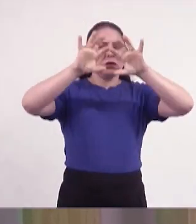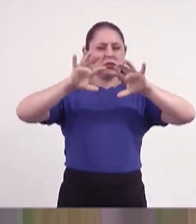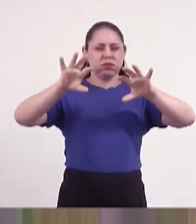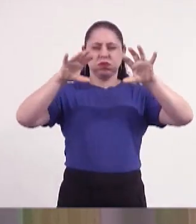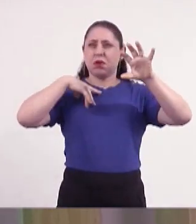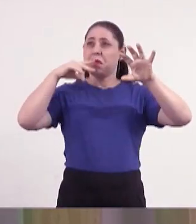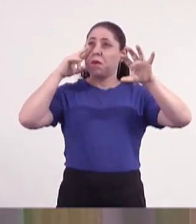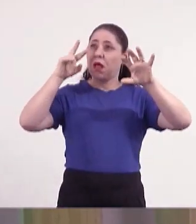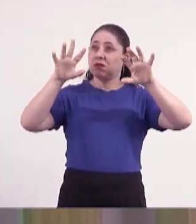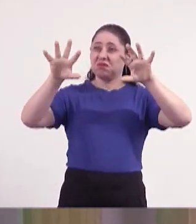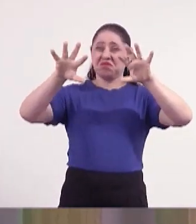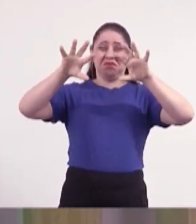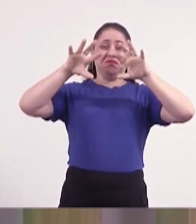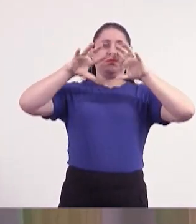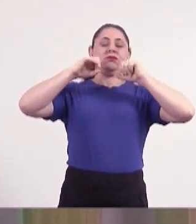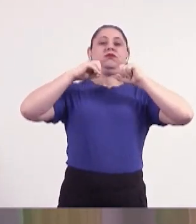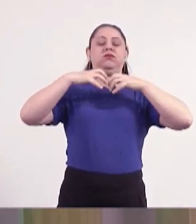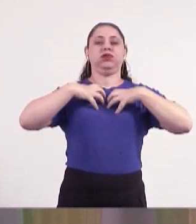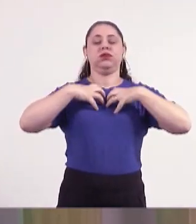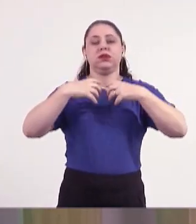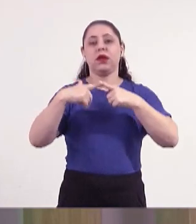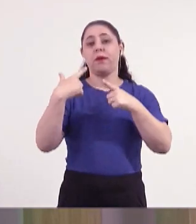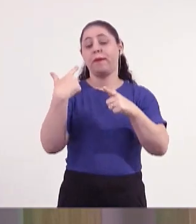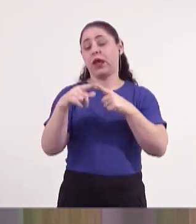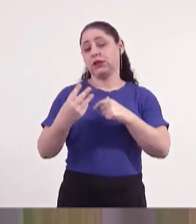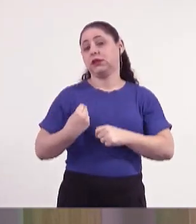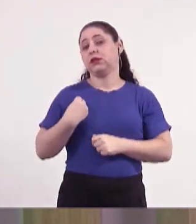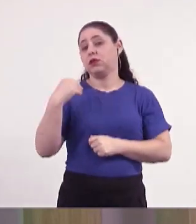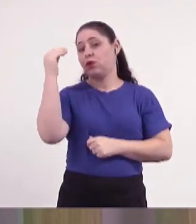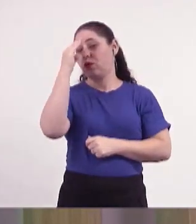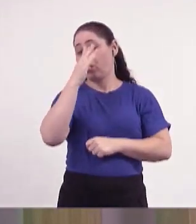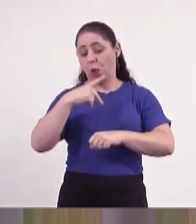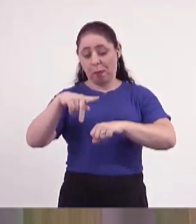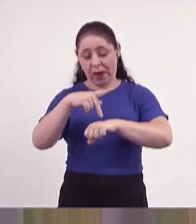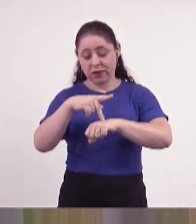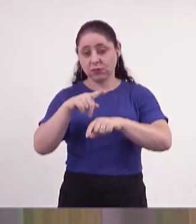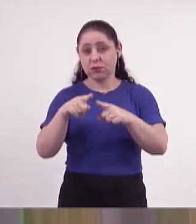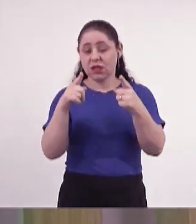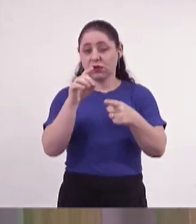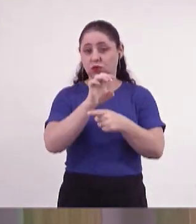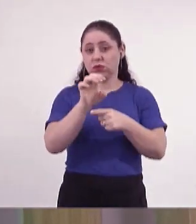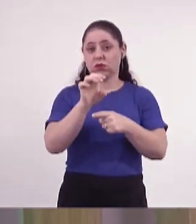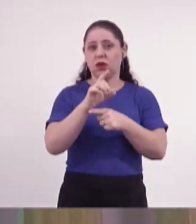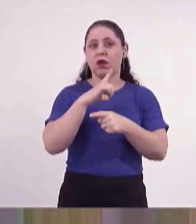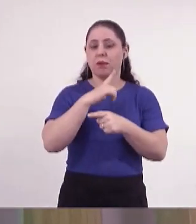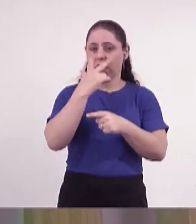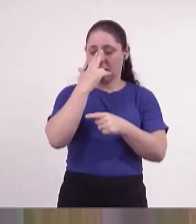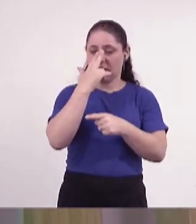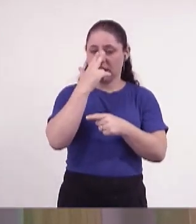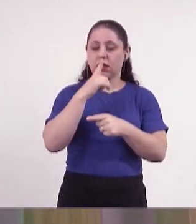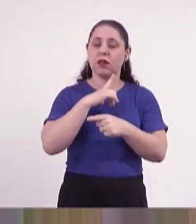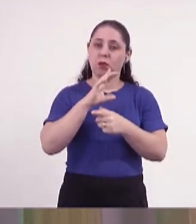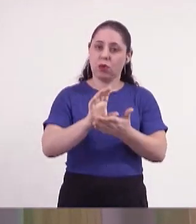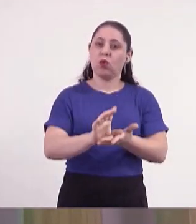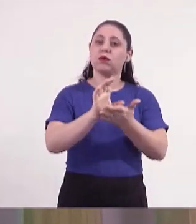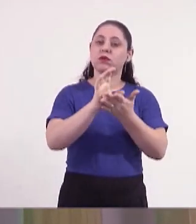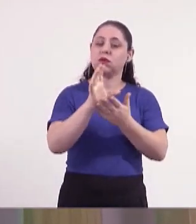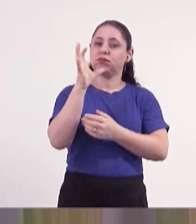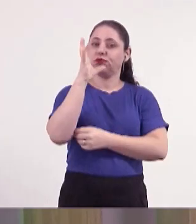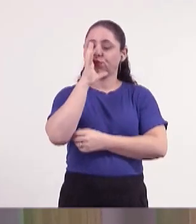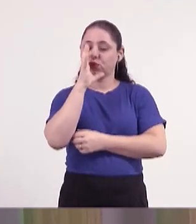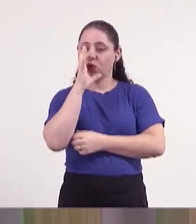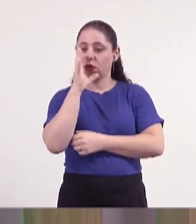inclusive visualmente, tem se feito presente em todo o país. Mas aqui em Mato Grosso do Sul há uma comissão que acompanha